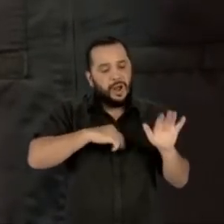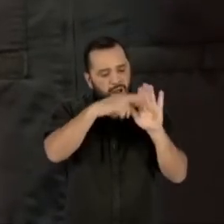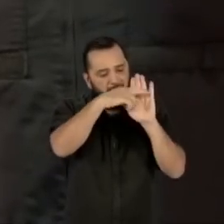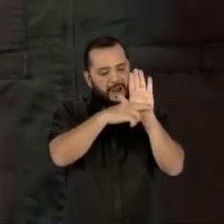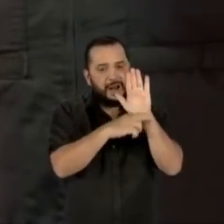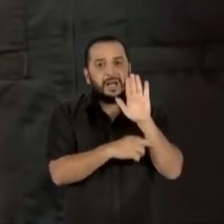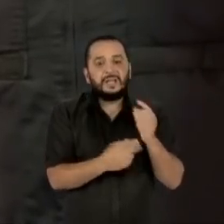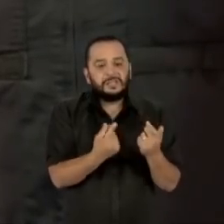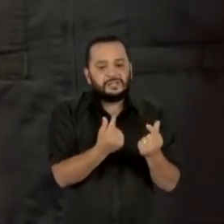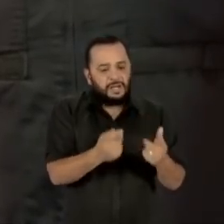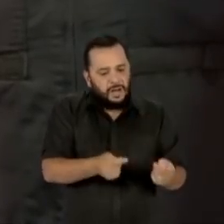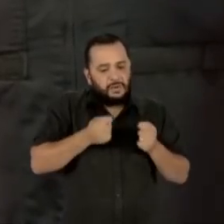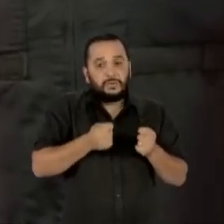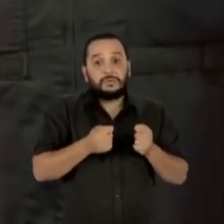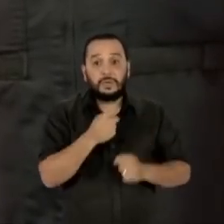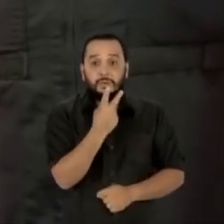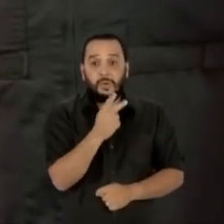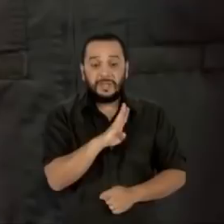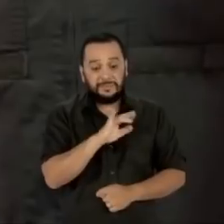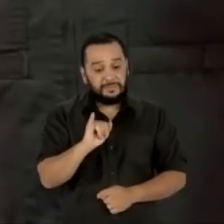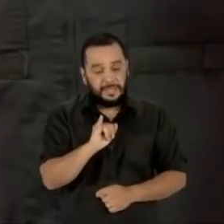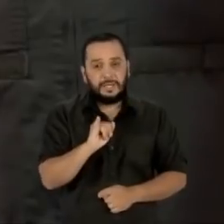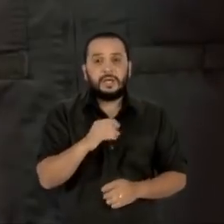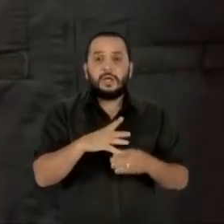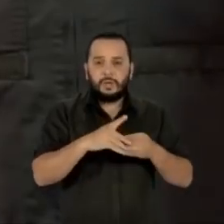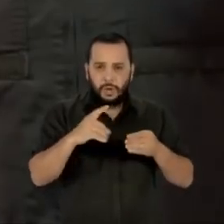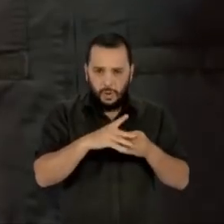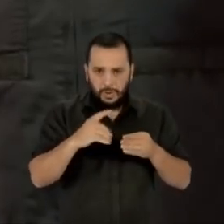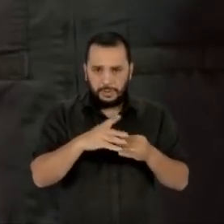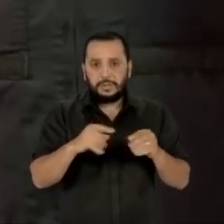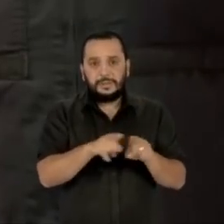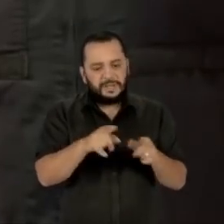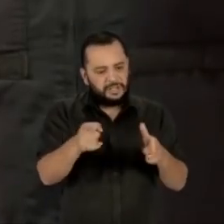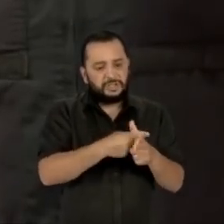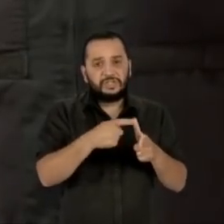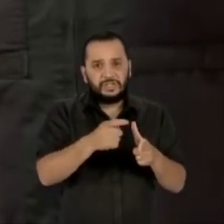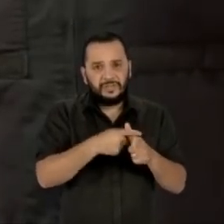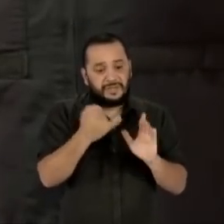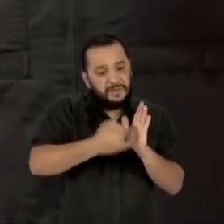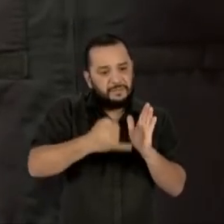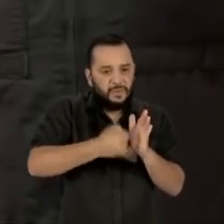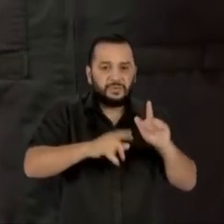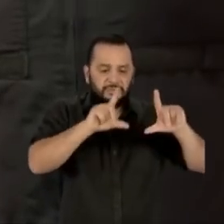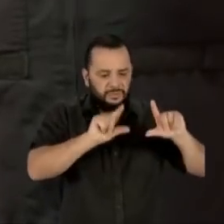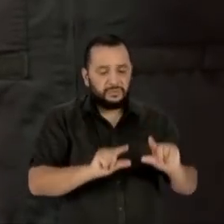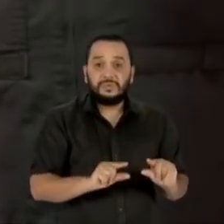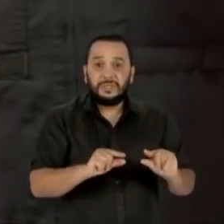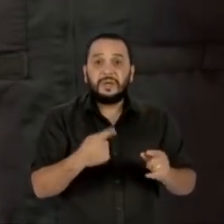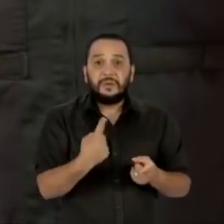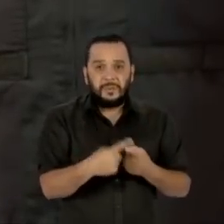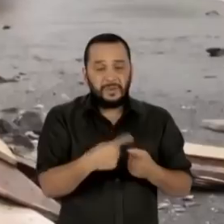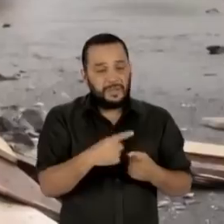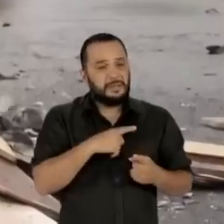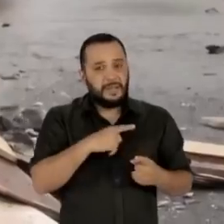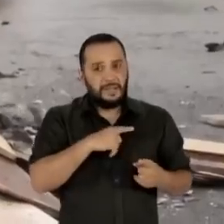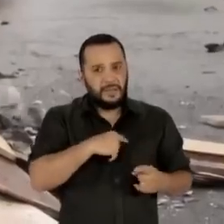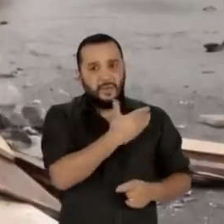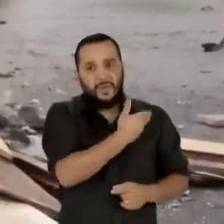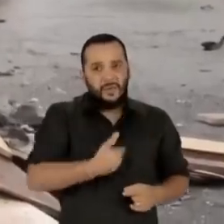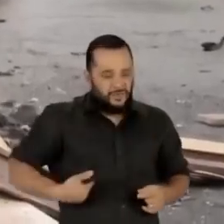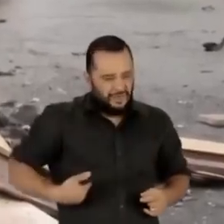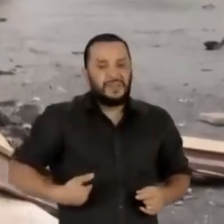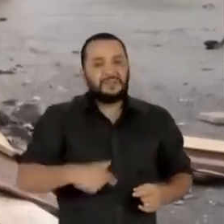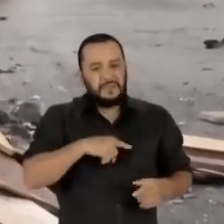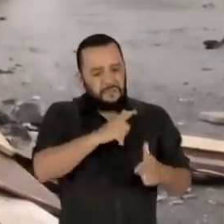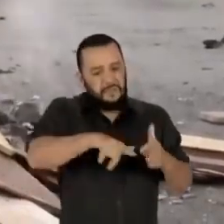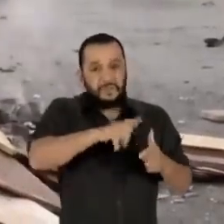para economizar mais de dois milhões de dólares e reduzir o déficit fiscal do país decretando o estado de exceção em